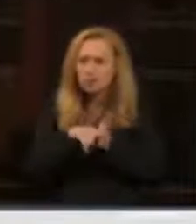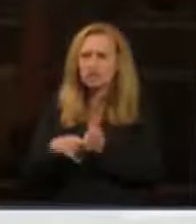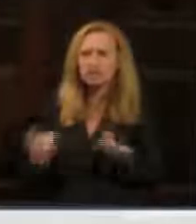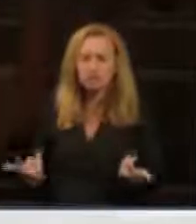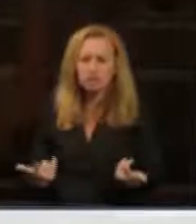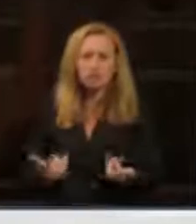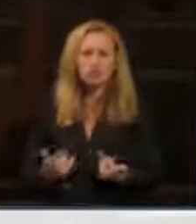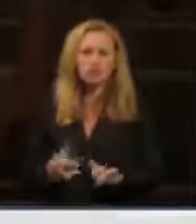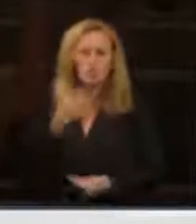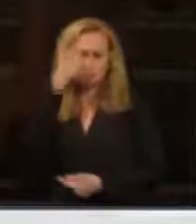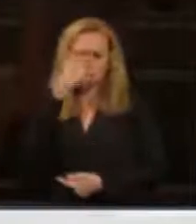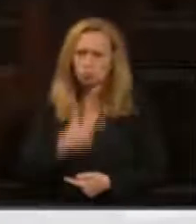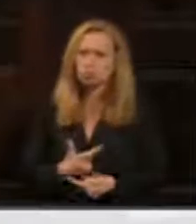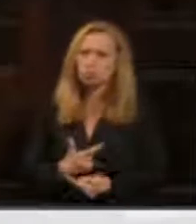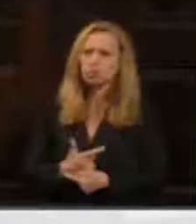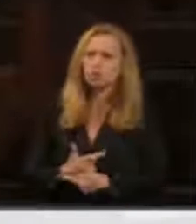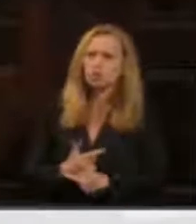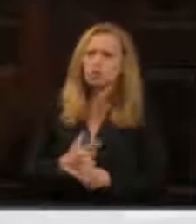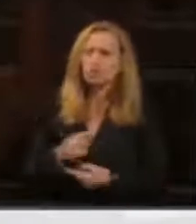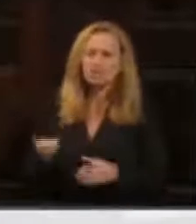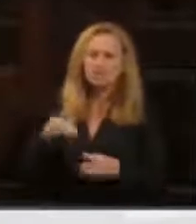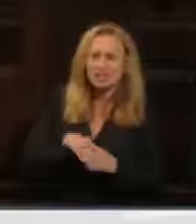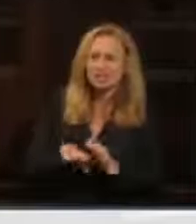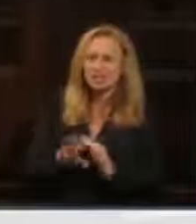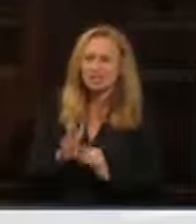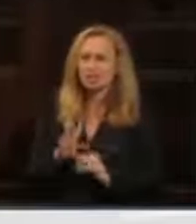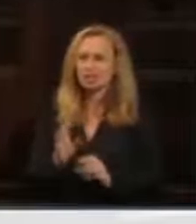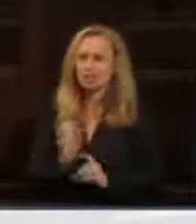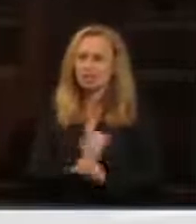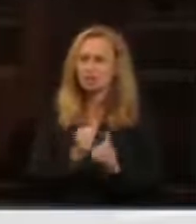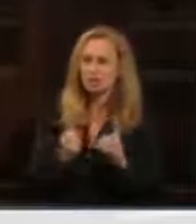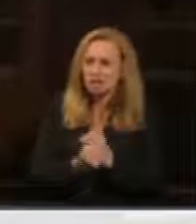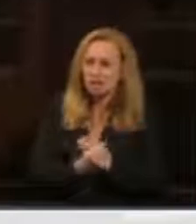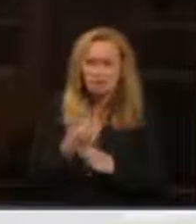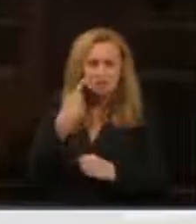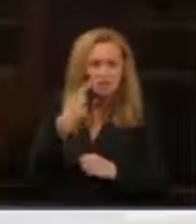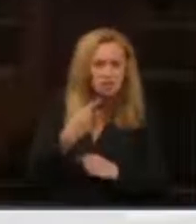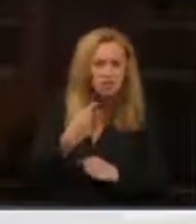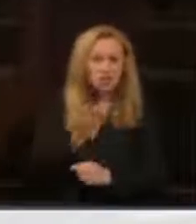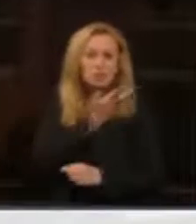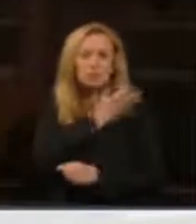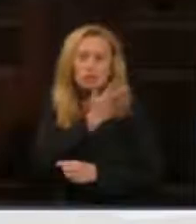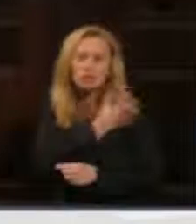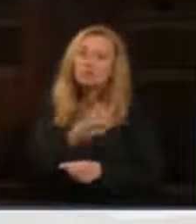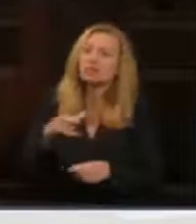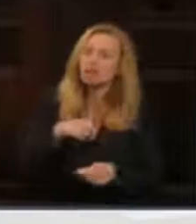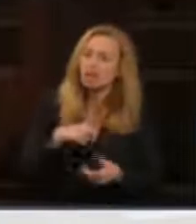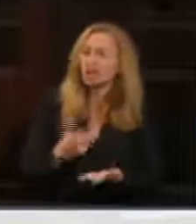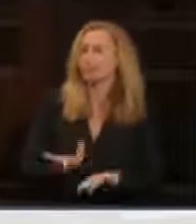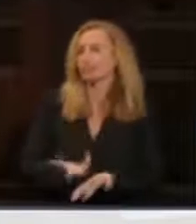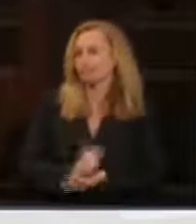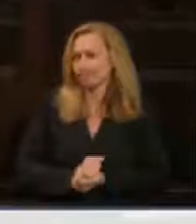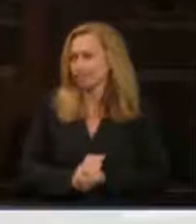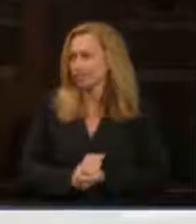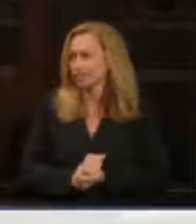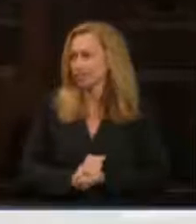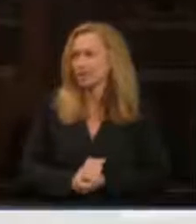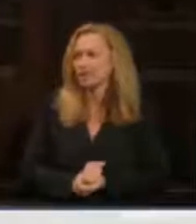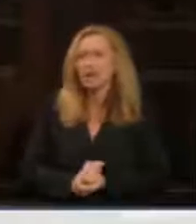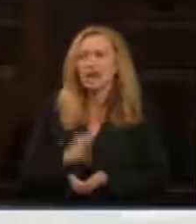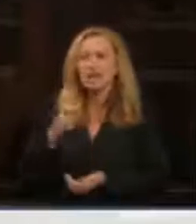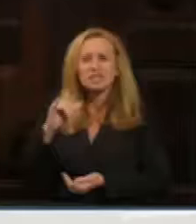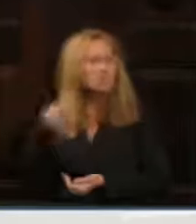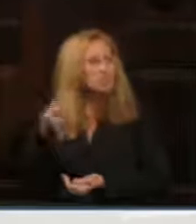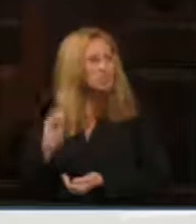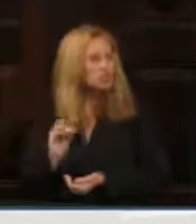essa costura de quanto a nossa sociedade ela é racista e esse racismo é institucionalizado. Esse